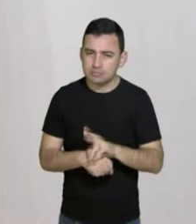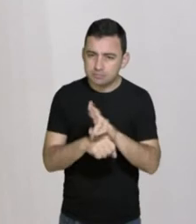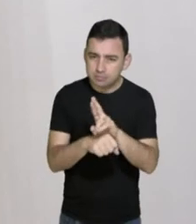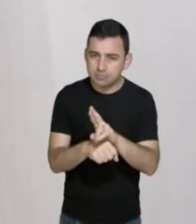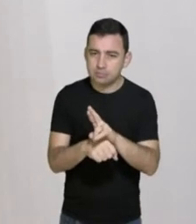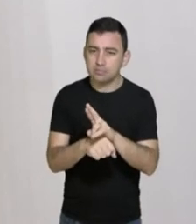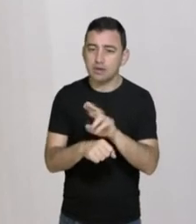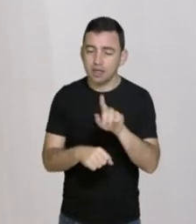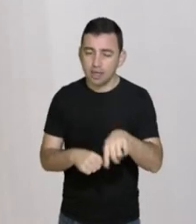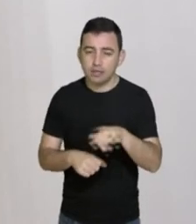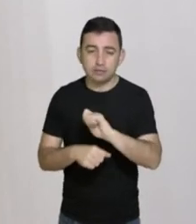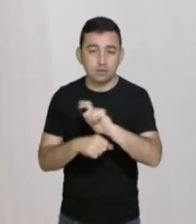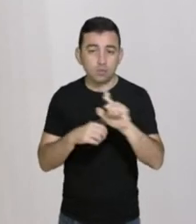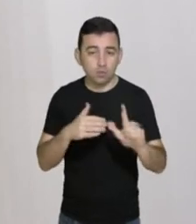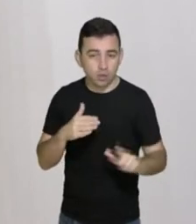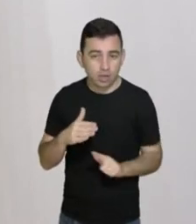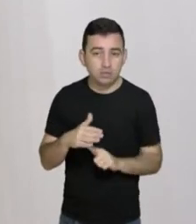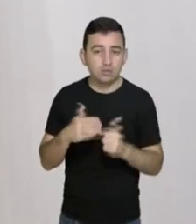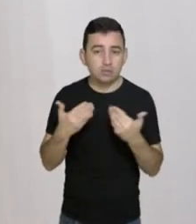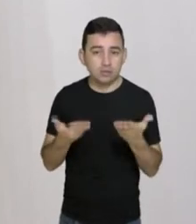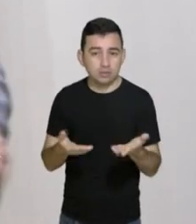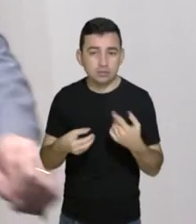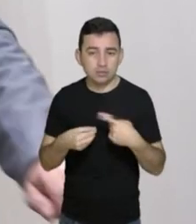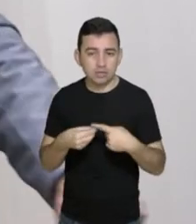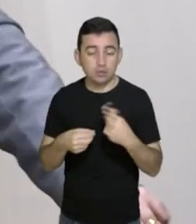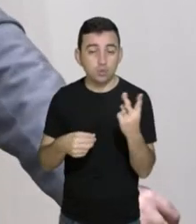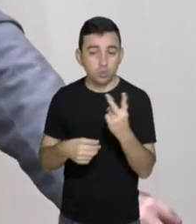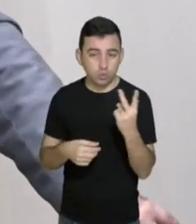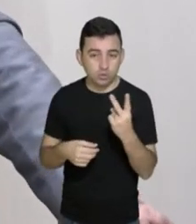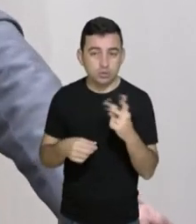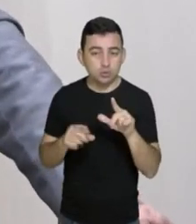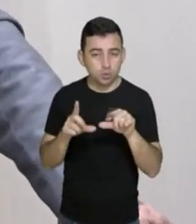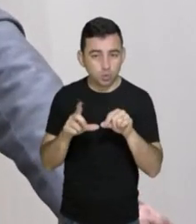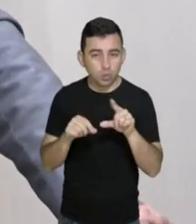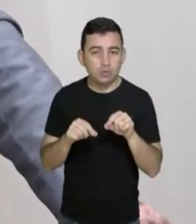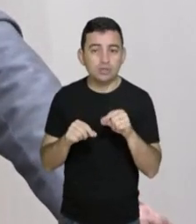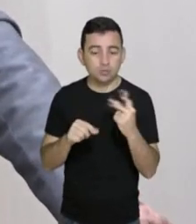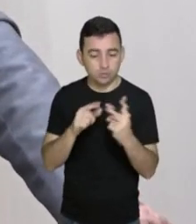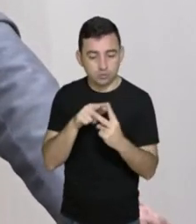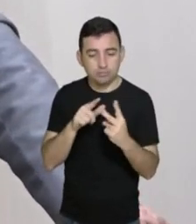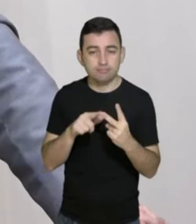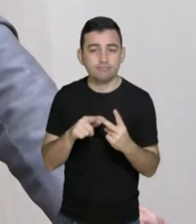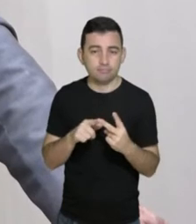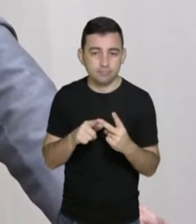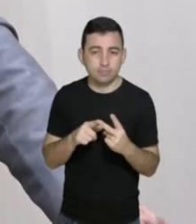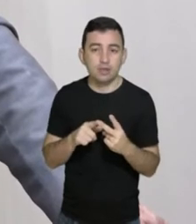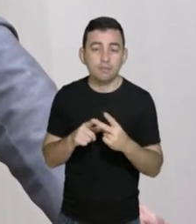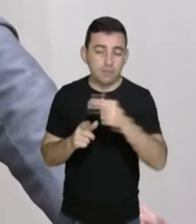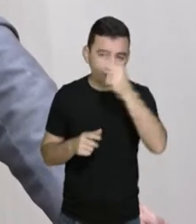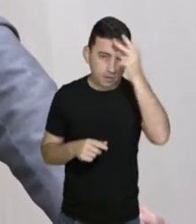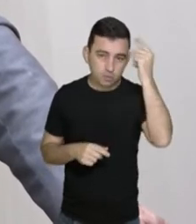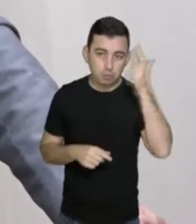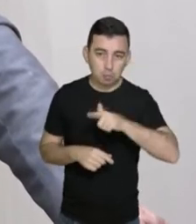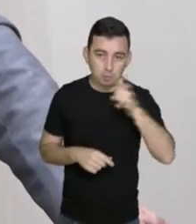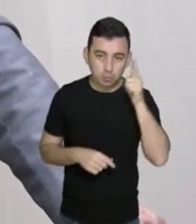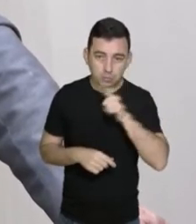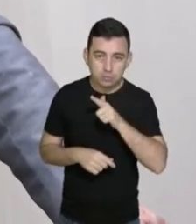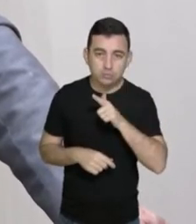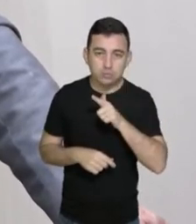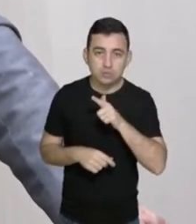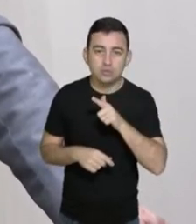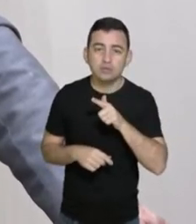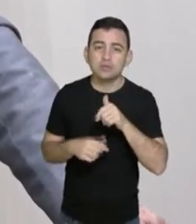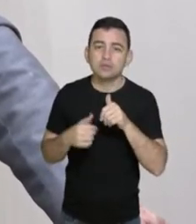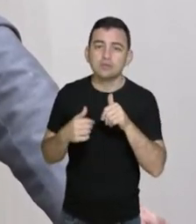para São Lourenço do Oeste, nos 2 mandatos em que ele foi o prefeito, e, enfim, por toda a